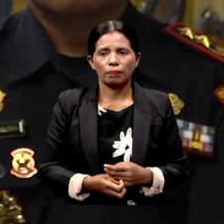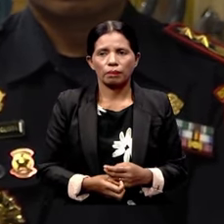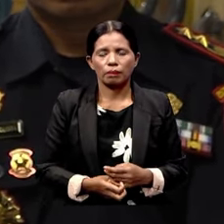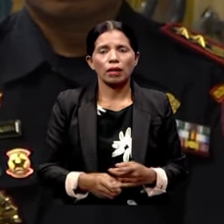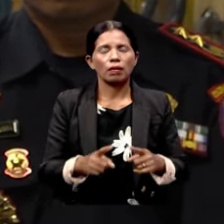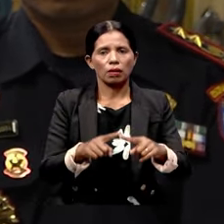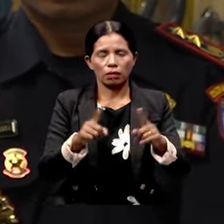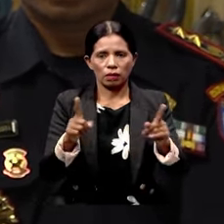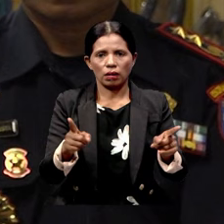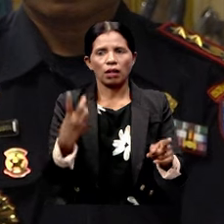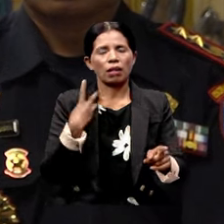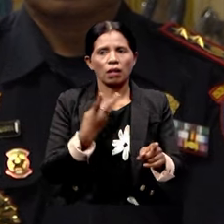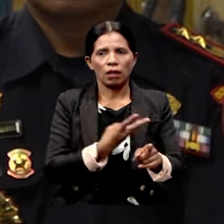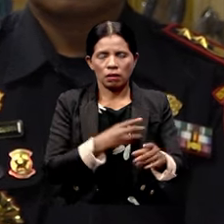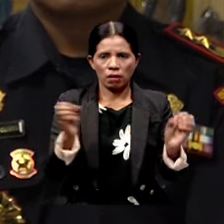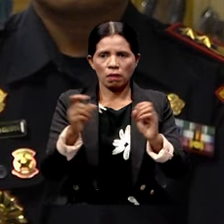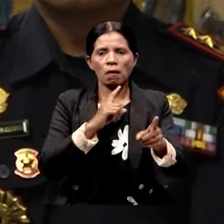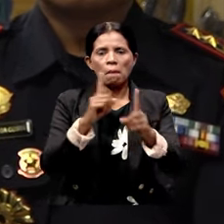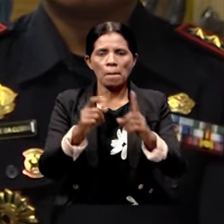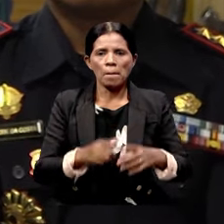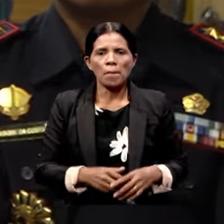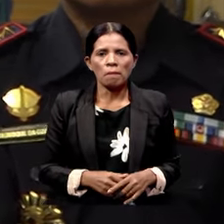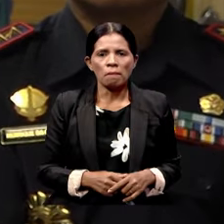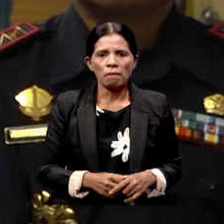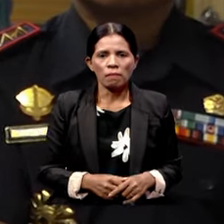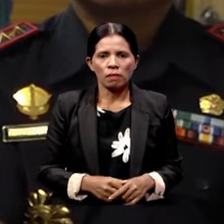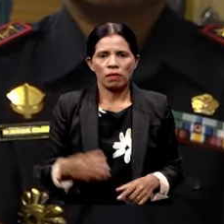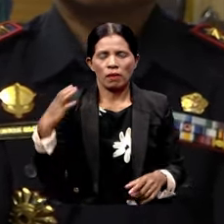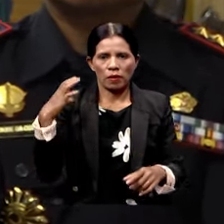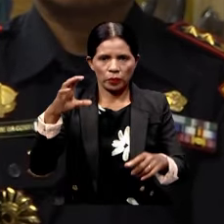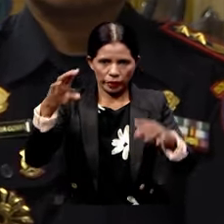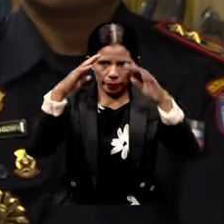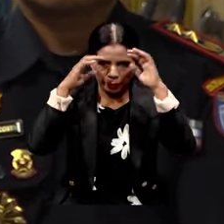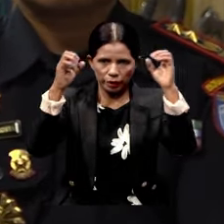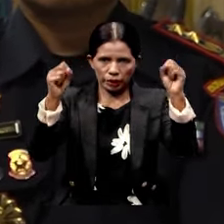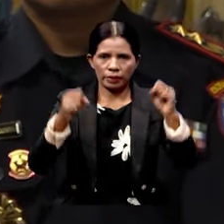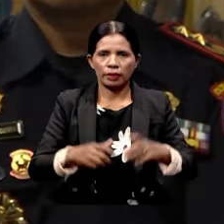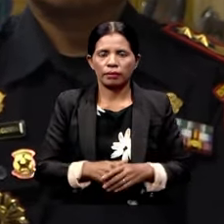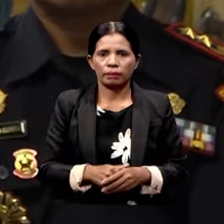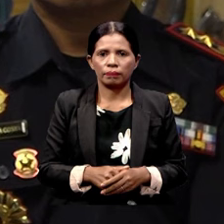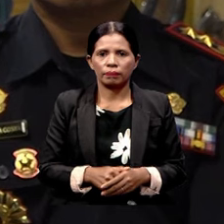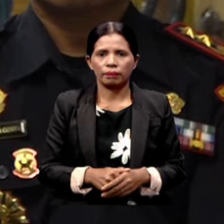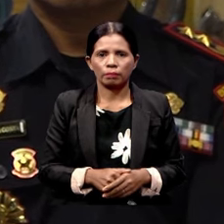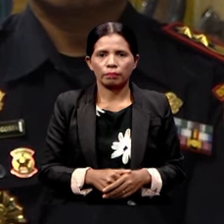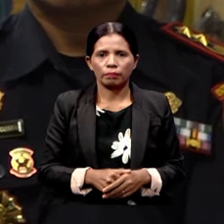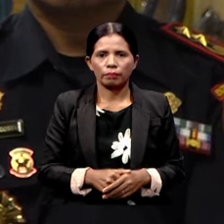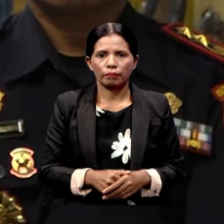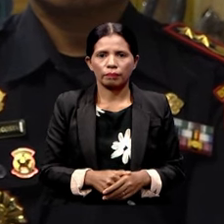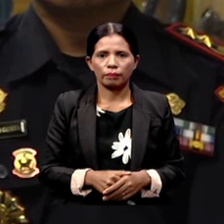mas bem, e temos lá que questiona a competência presidente de Nian, a tu